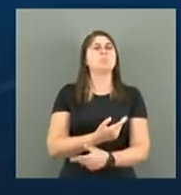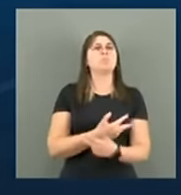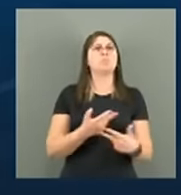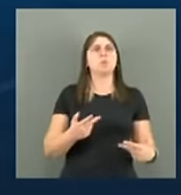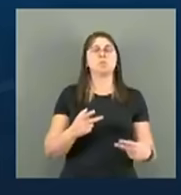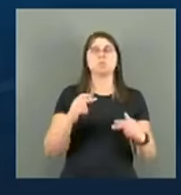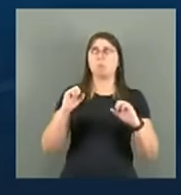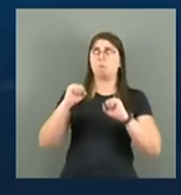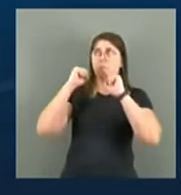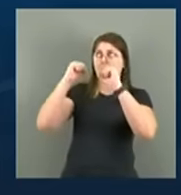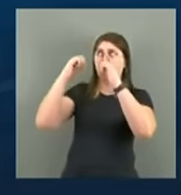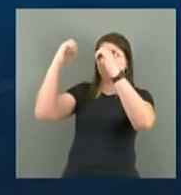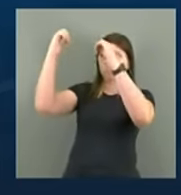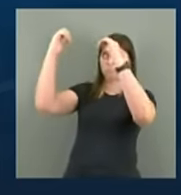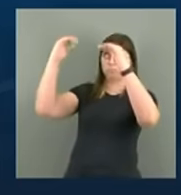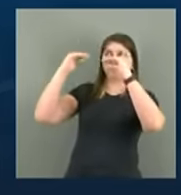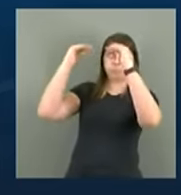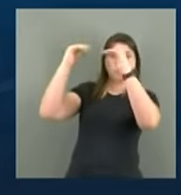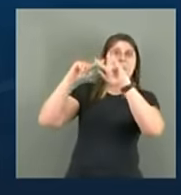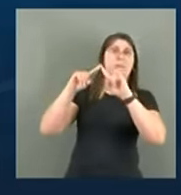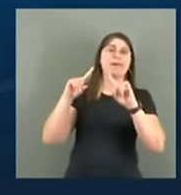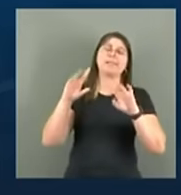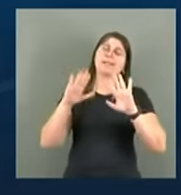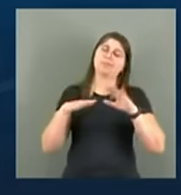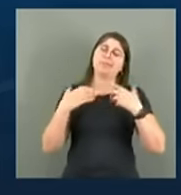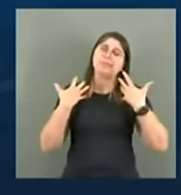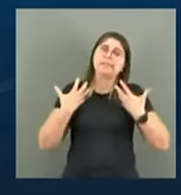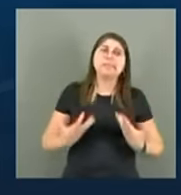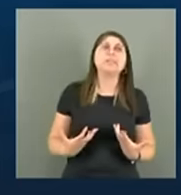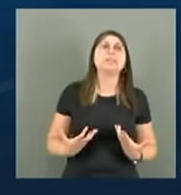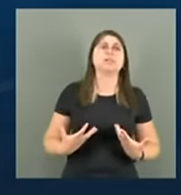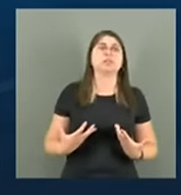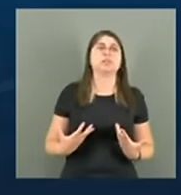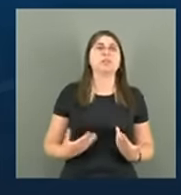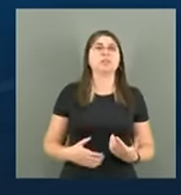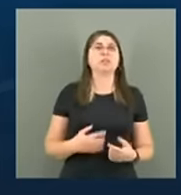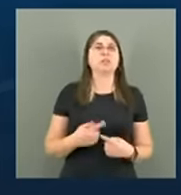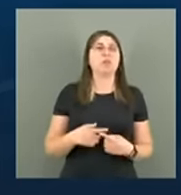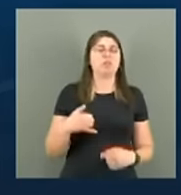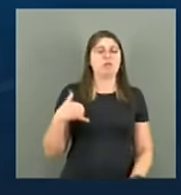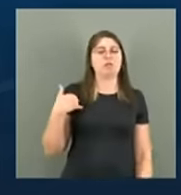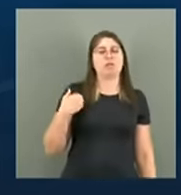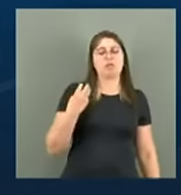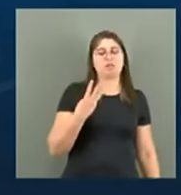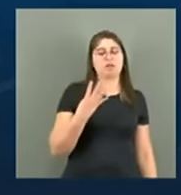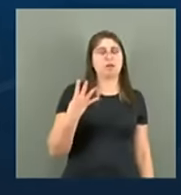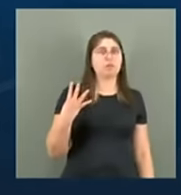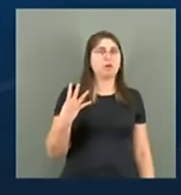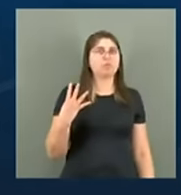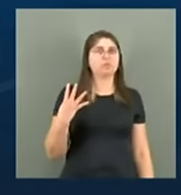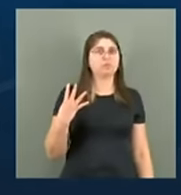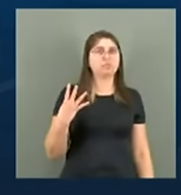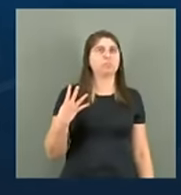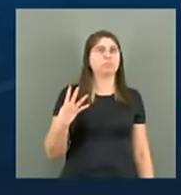seguro nas costas, mas chega uma hora que a gente cansa, né? Até porque, como você falou, eu tenho 34 anos, tá, Girão?